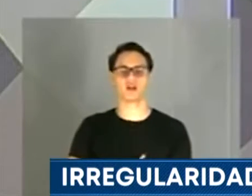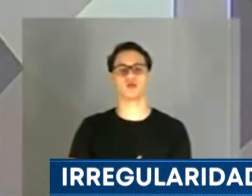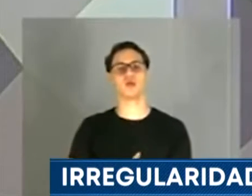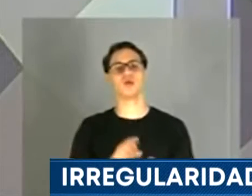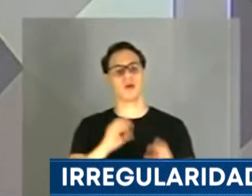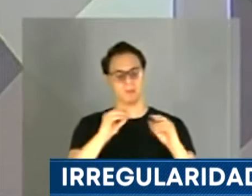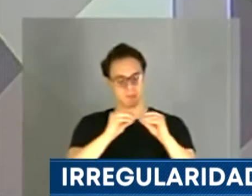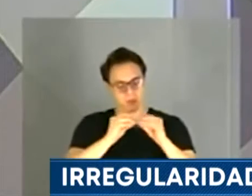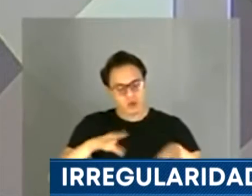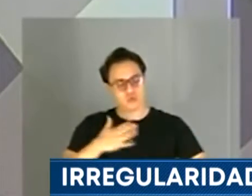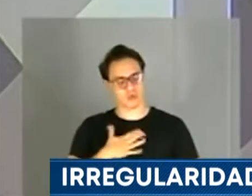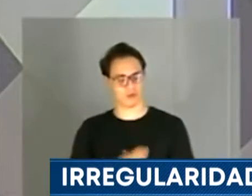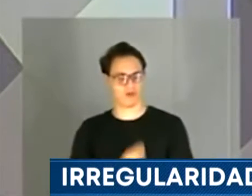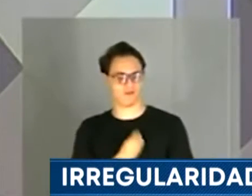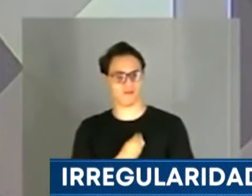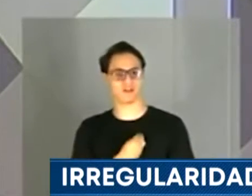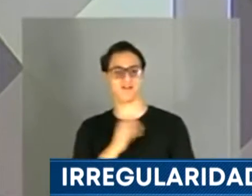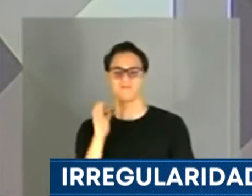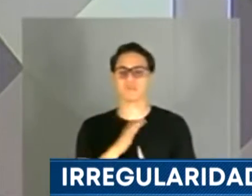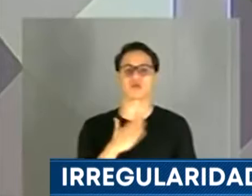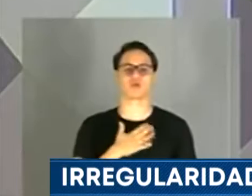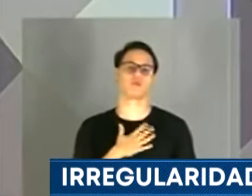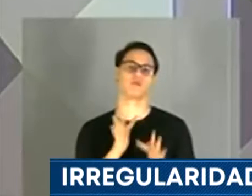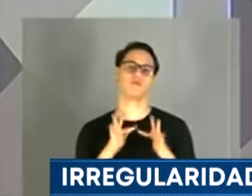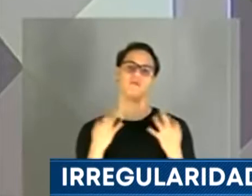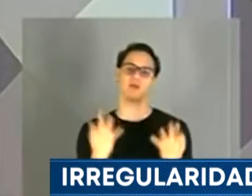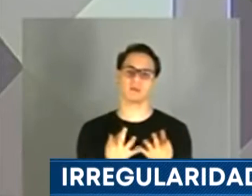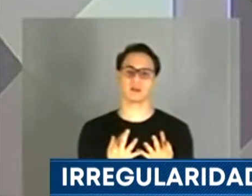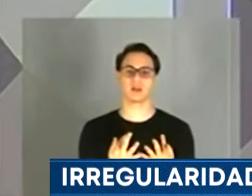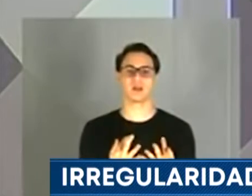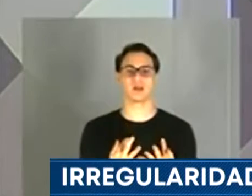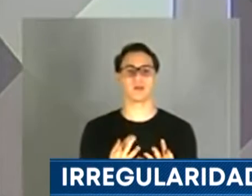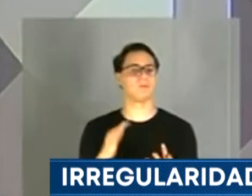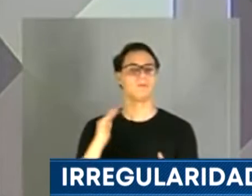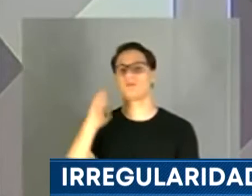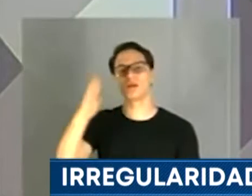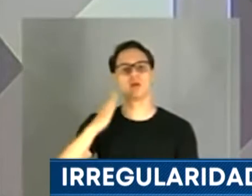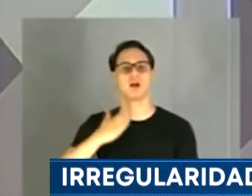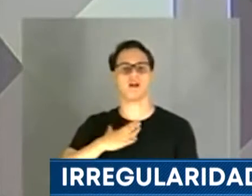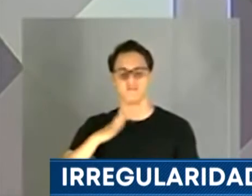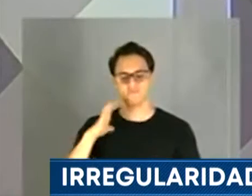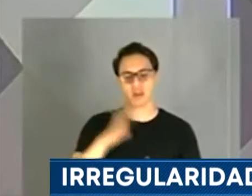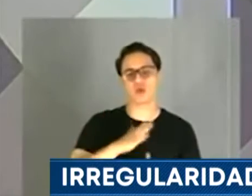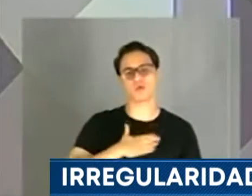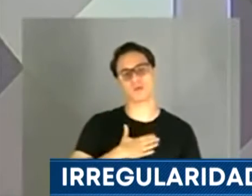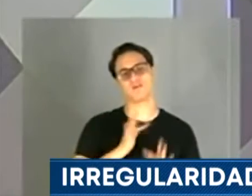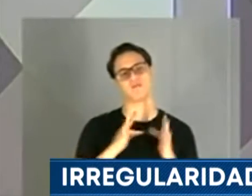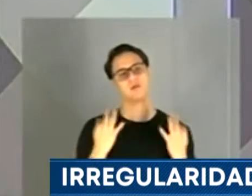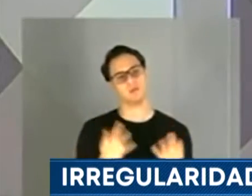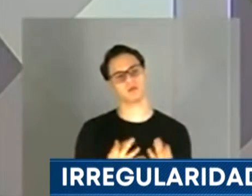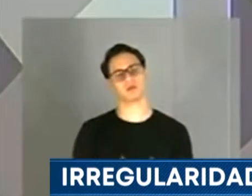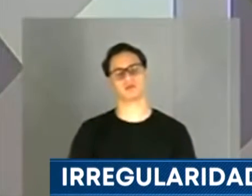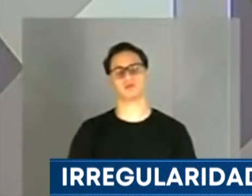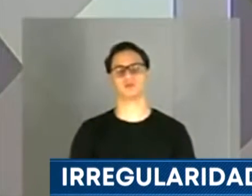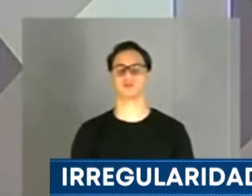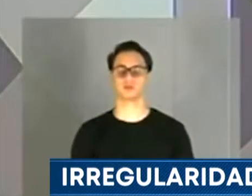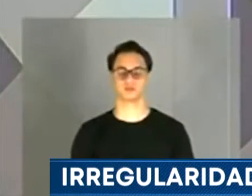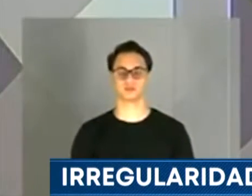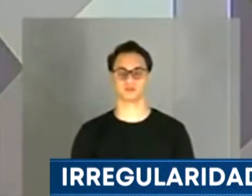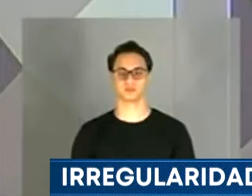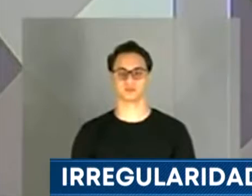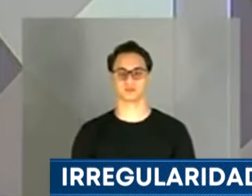caso Covaxin. Hoje pela manhã, em suas considerações iniciais, o depoente disse que se sentia